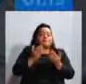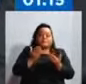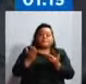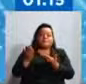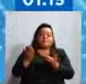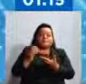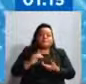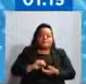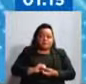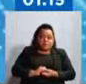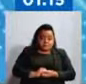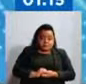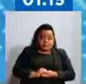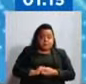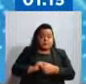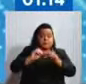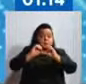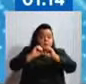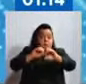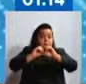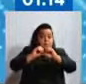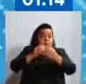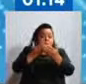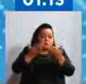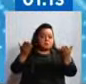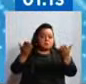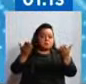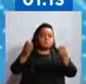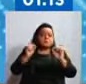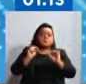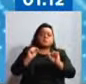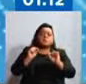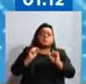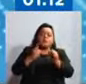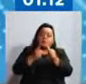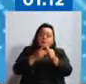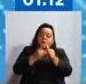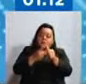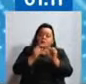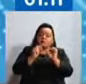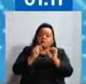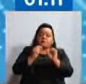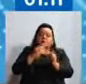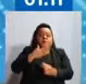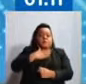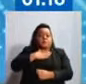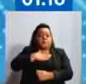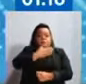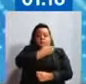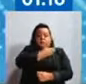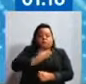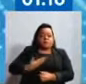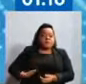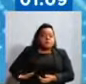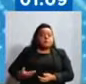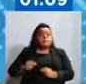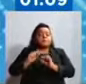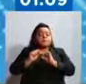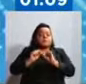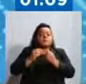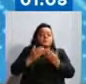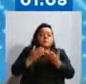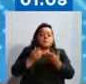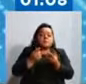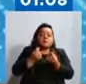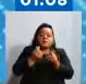Pode responder, candidato. A educação, em primeiro lugar, no meu governo. A educação terá